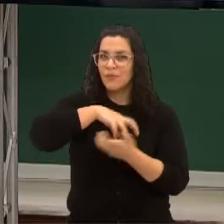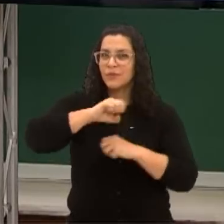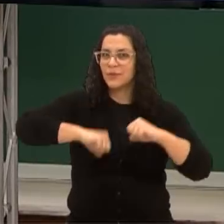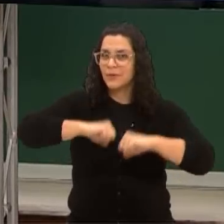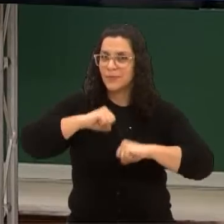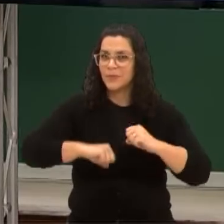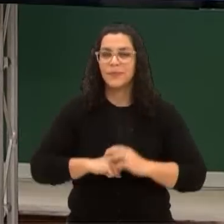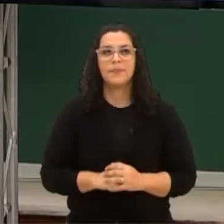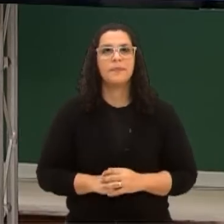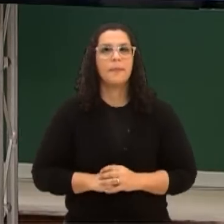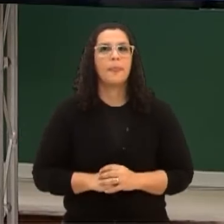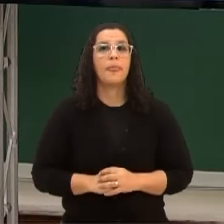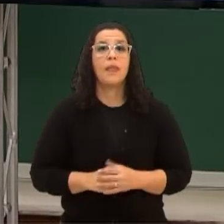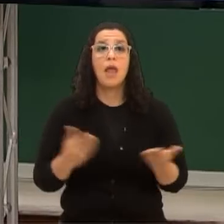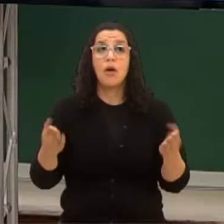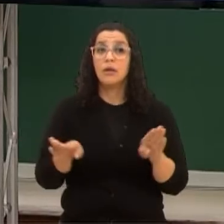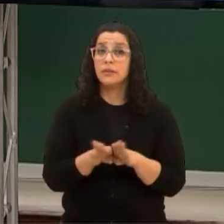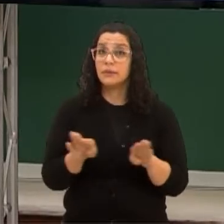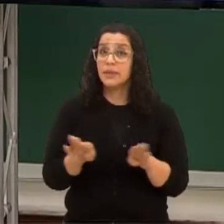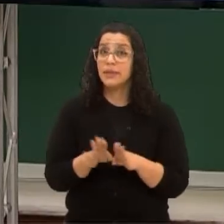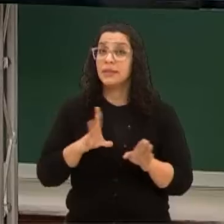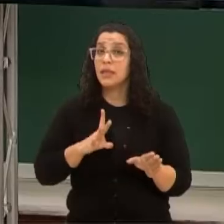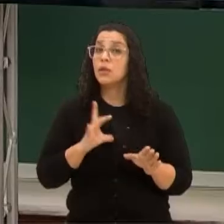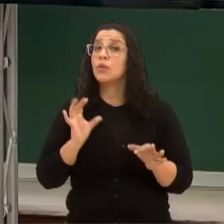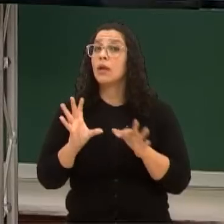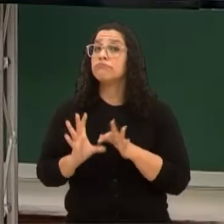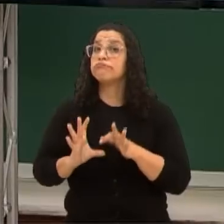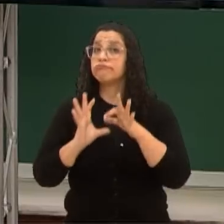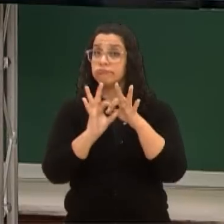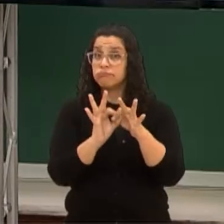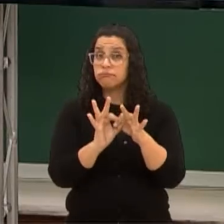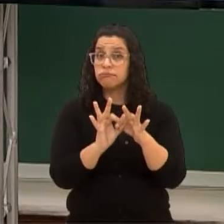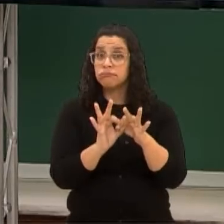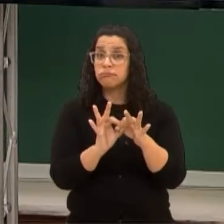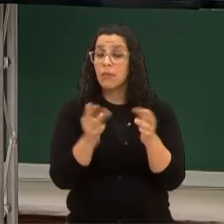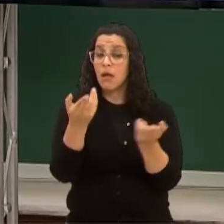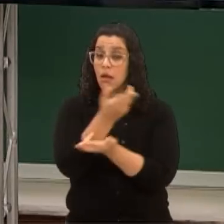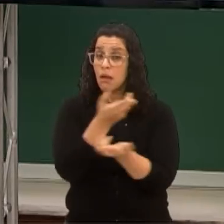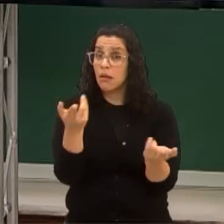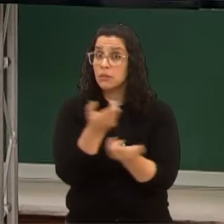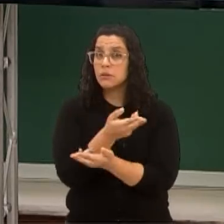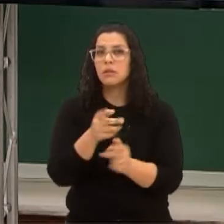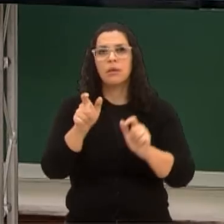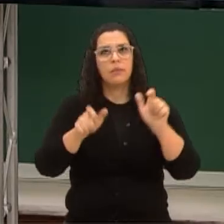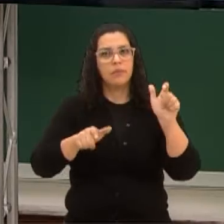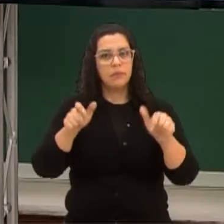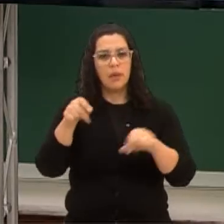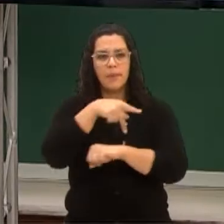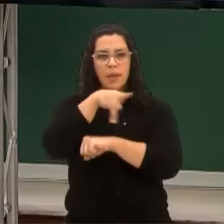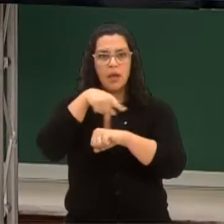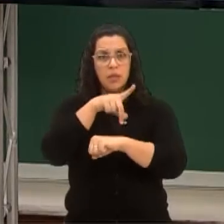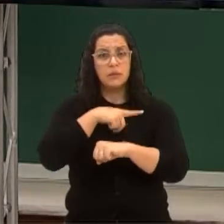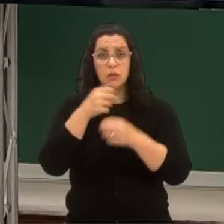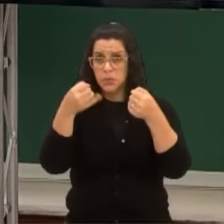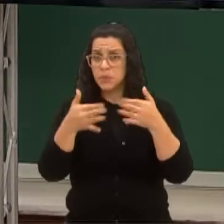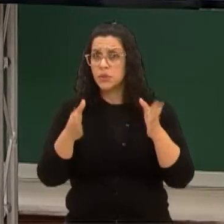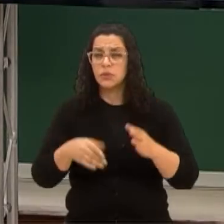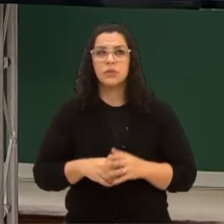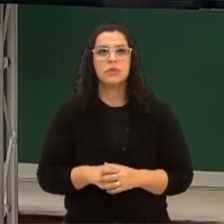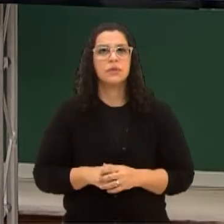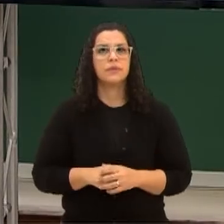industrial. A intensa ligação entre esses países, né? Justamente o que eu acabei de